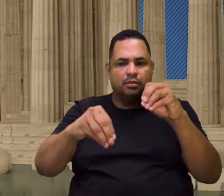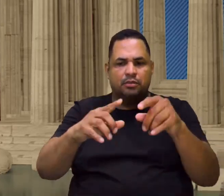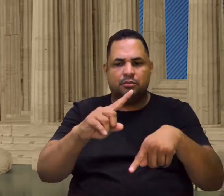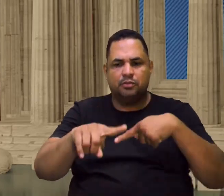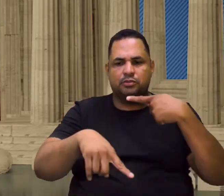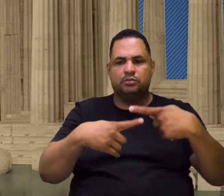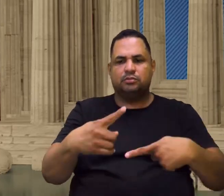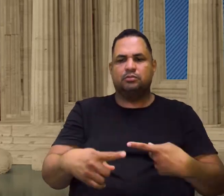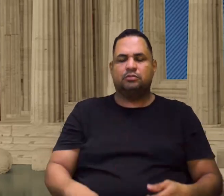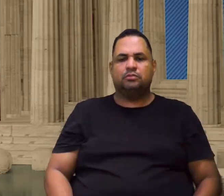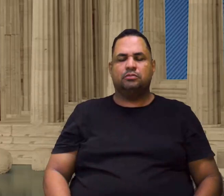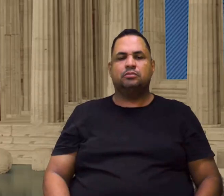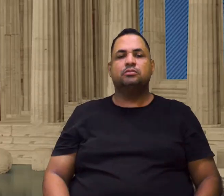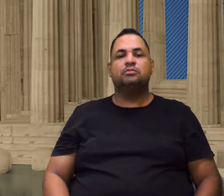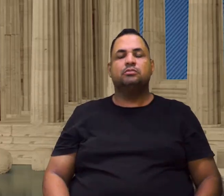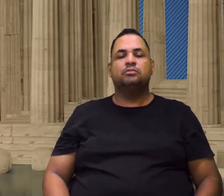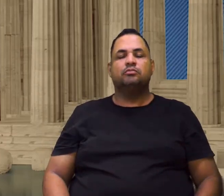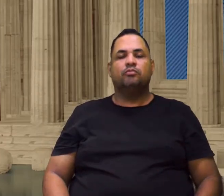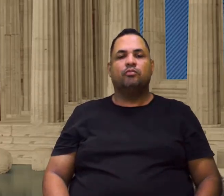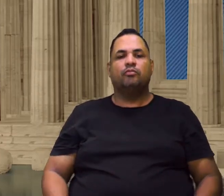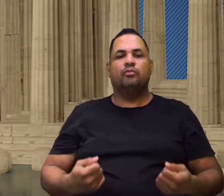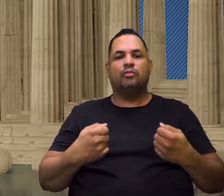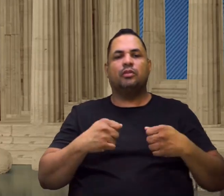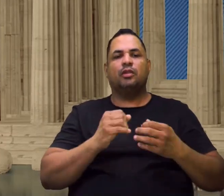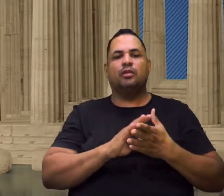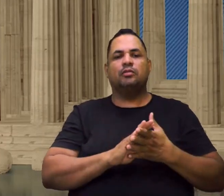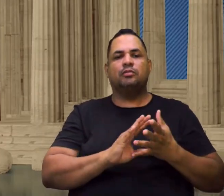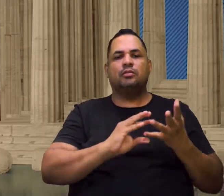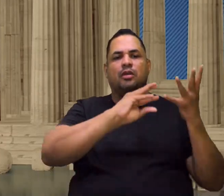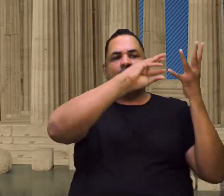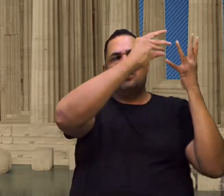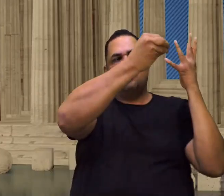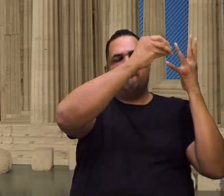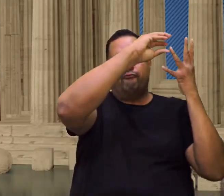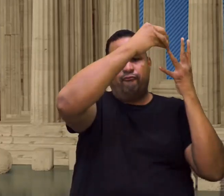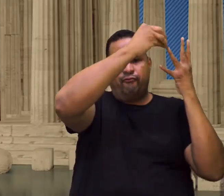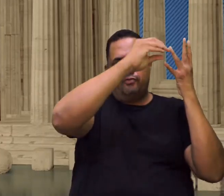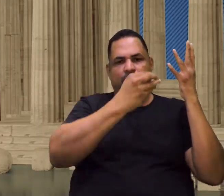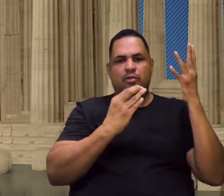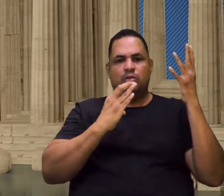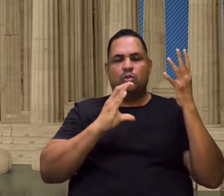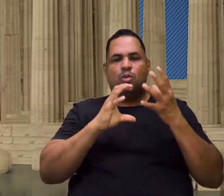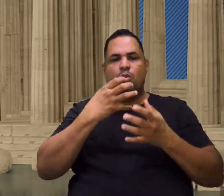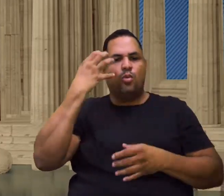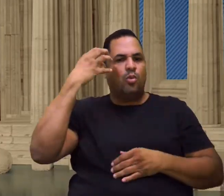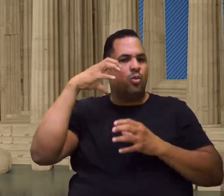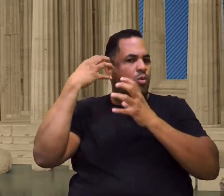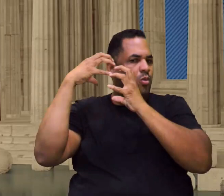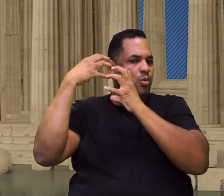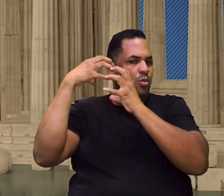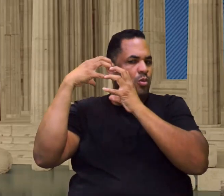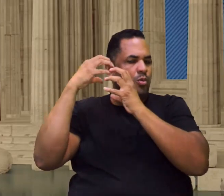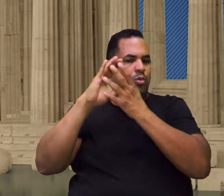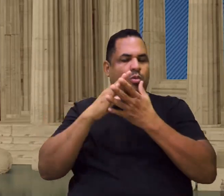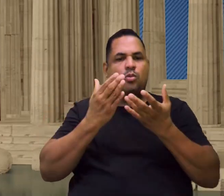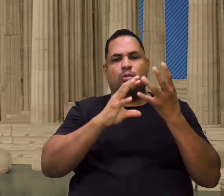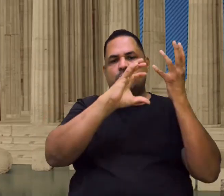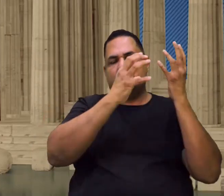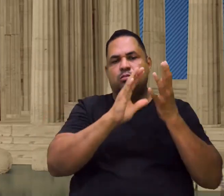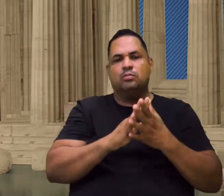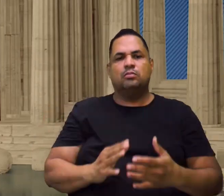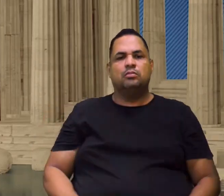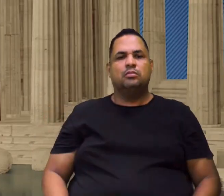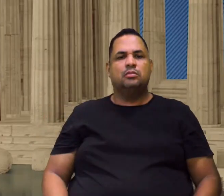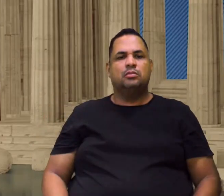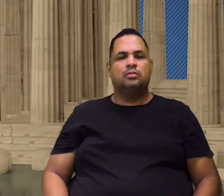legal. Inclusive, vocês podem, a folha do coqueiro, em vez de queimar, essas práticas não é de filosofia, ok?